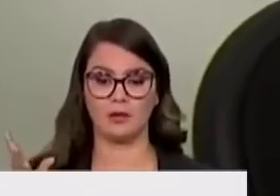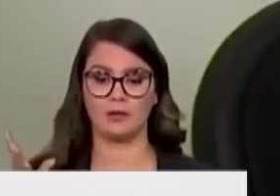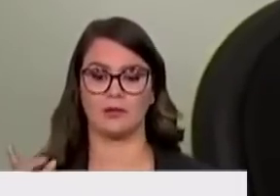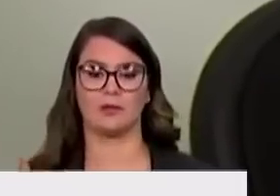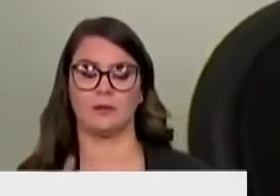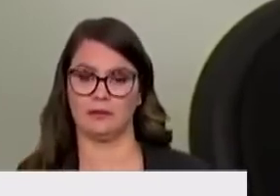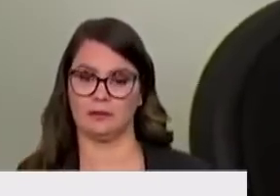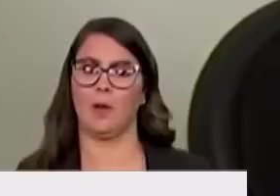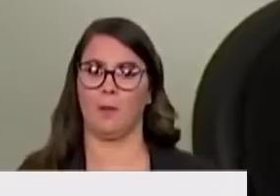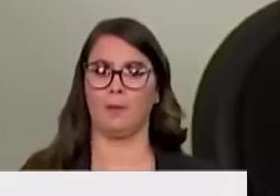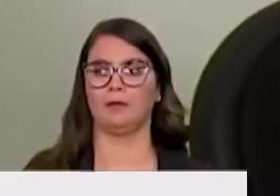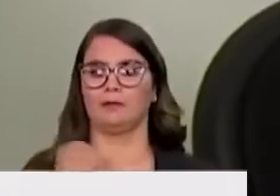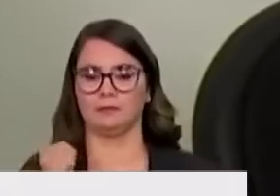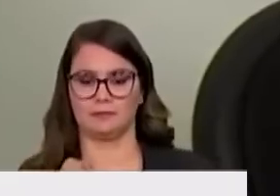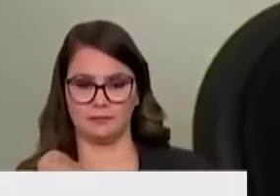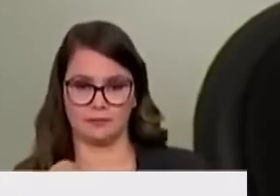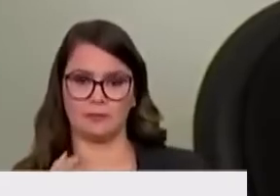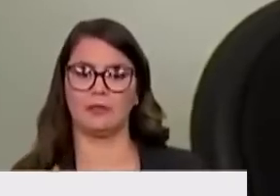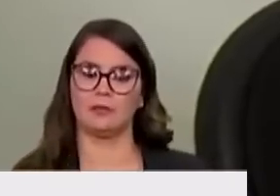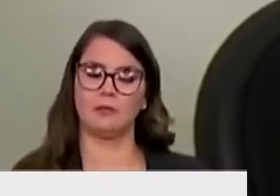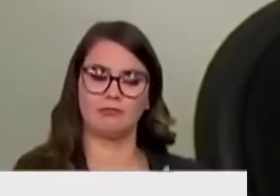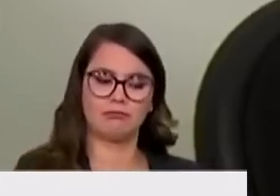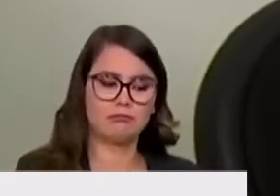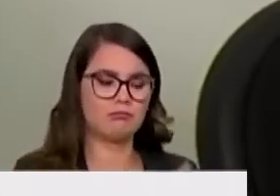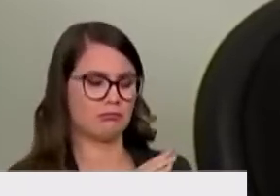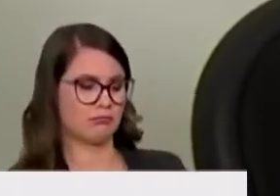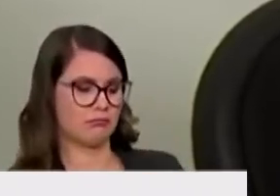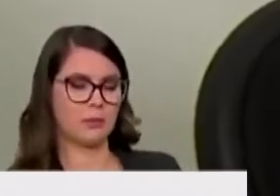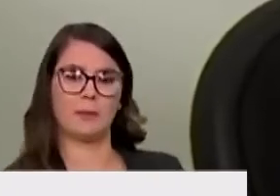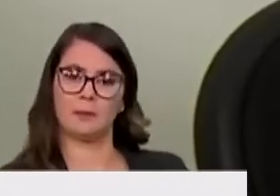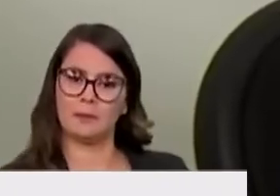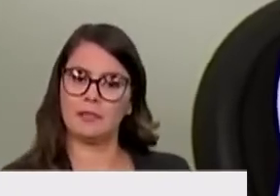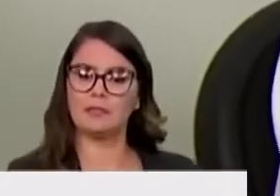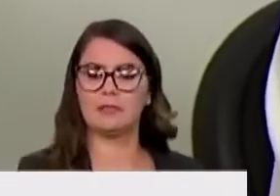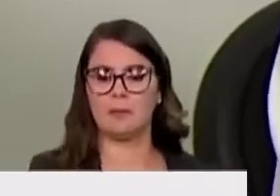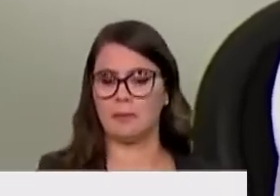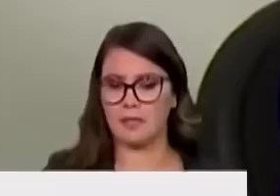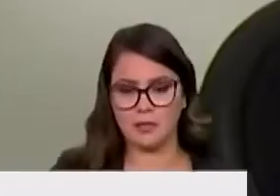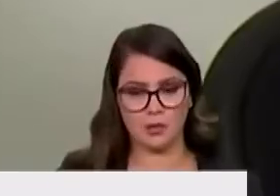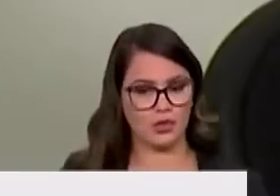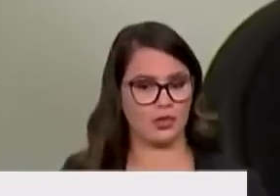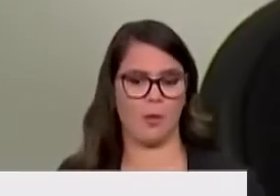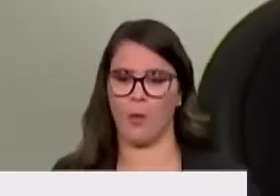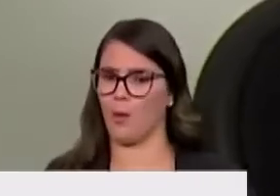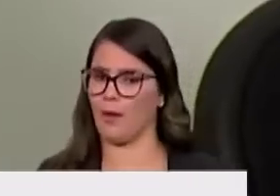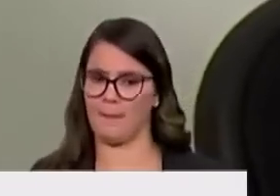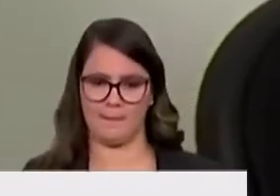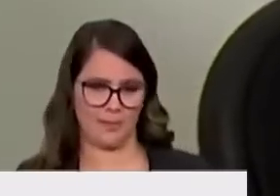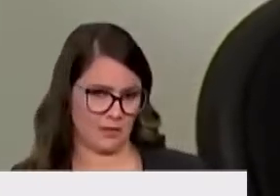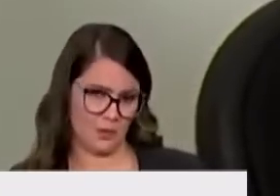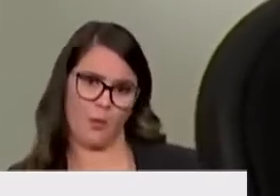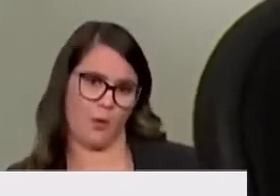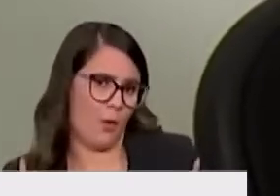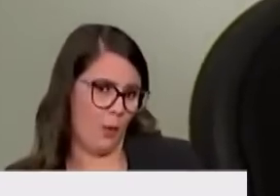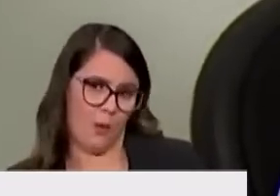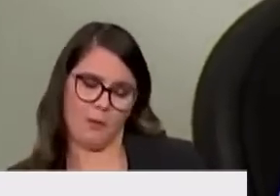de fisioterapia e de repouso que são necessárias para uma cirurgia de quadril, para qualquer paciente, e não seria diferente para o